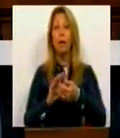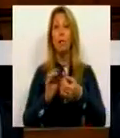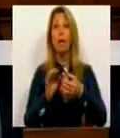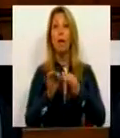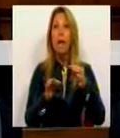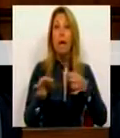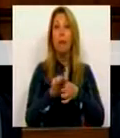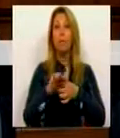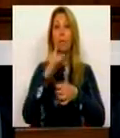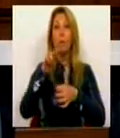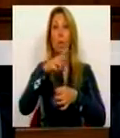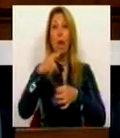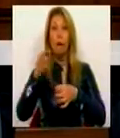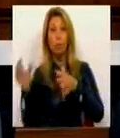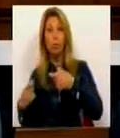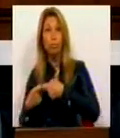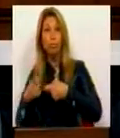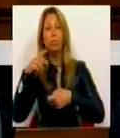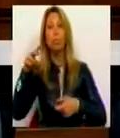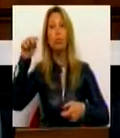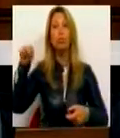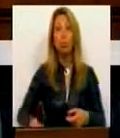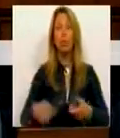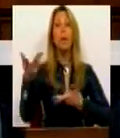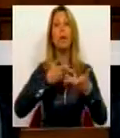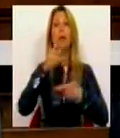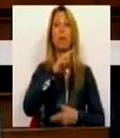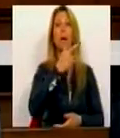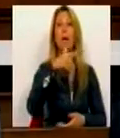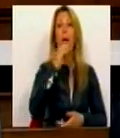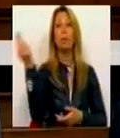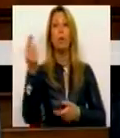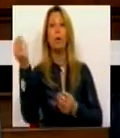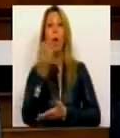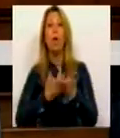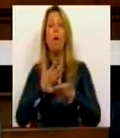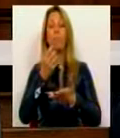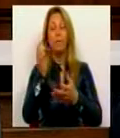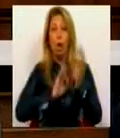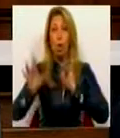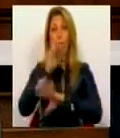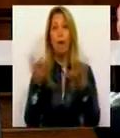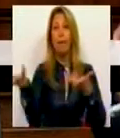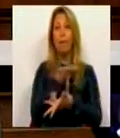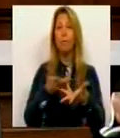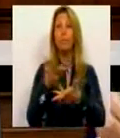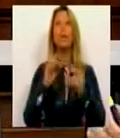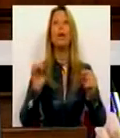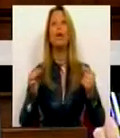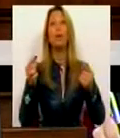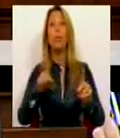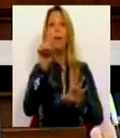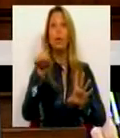Sul, as relações NATO-União Europeia e, finalmente, as questões da